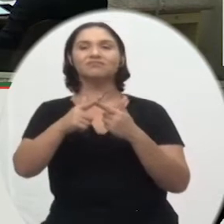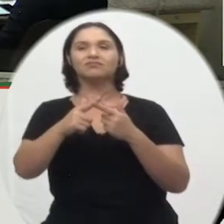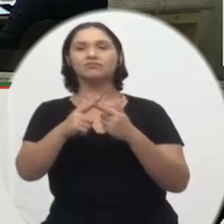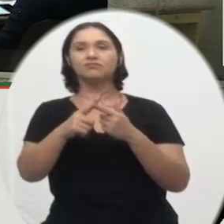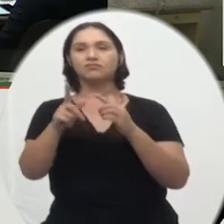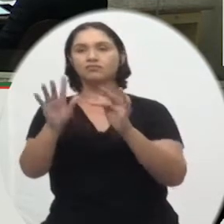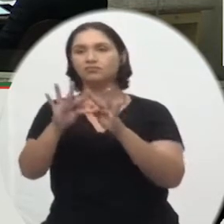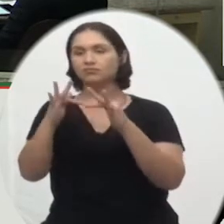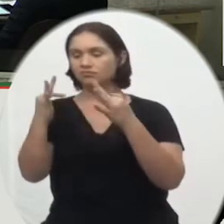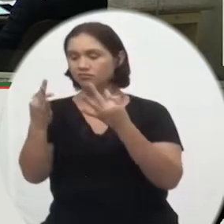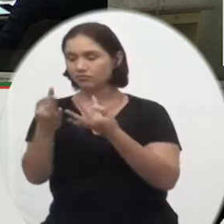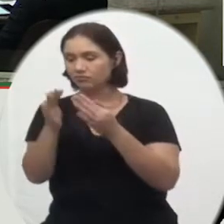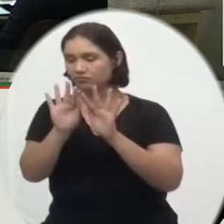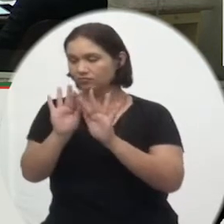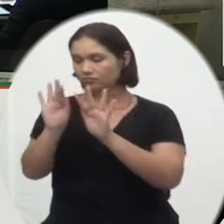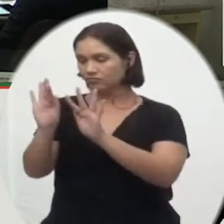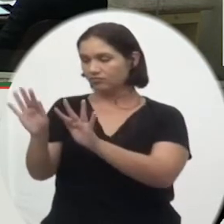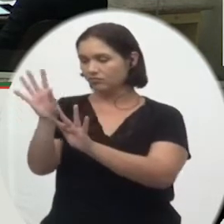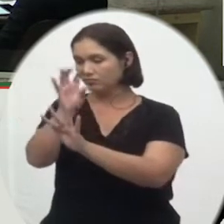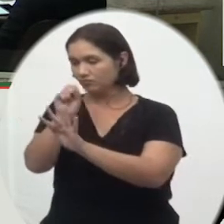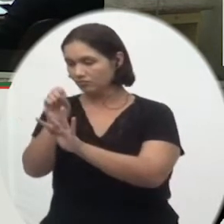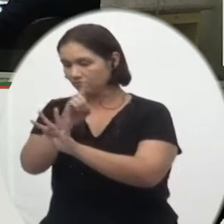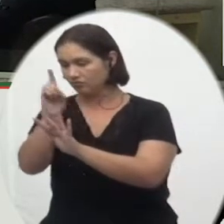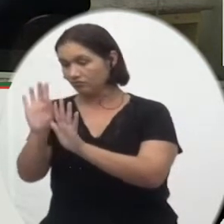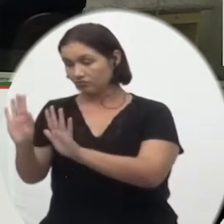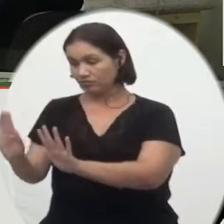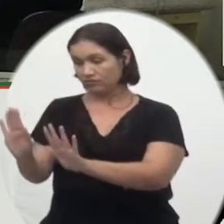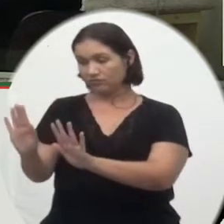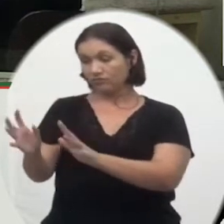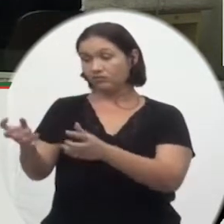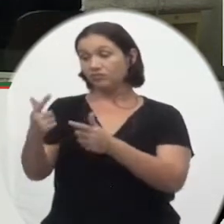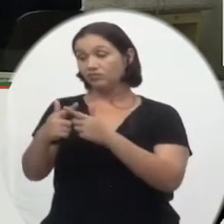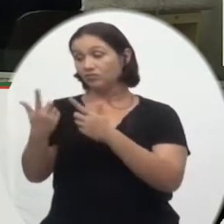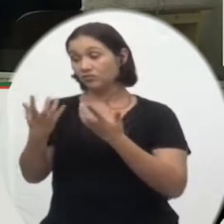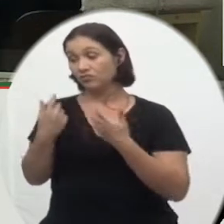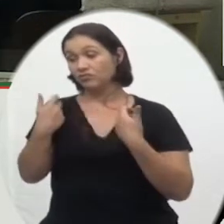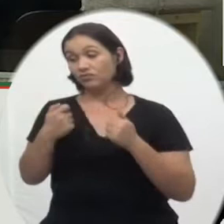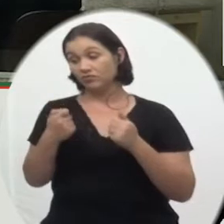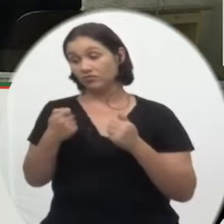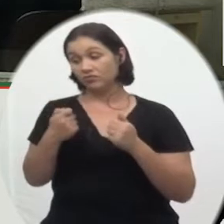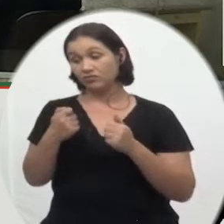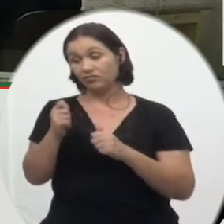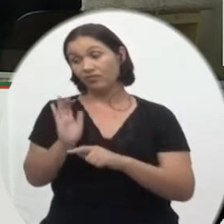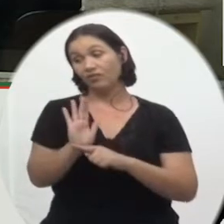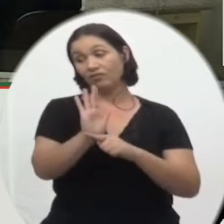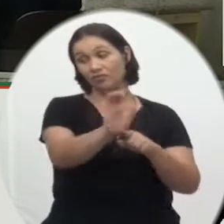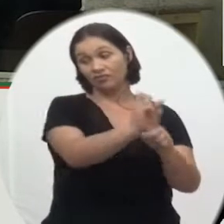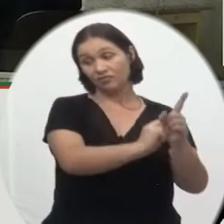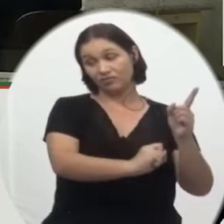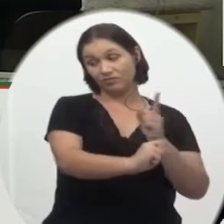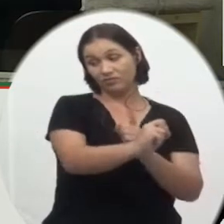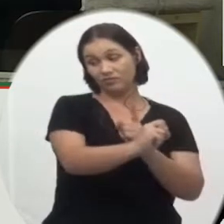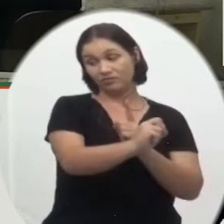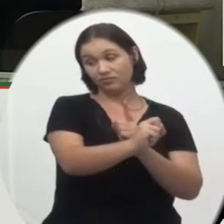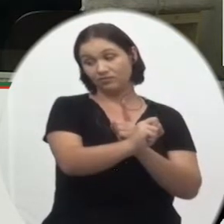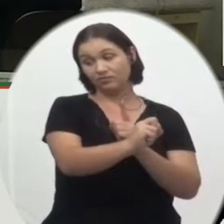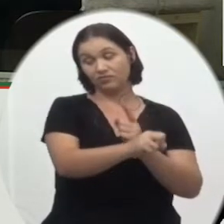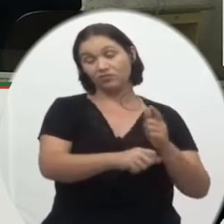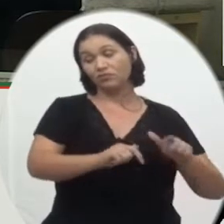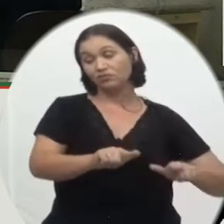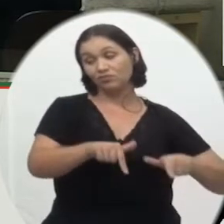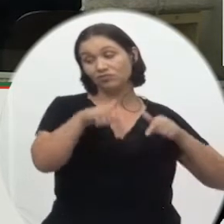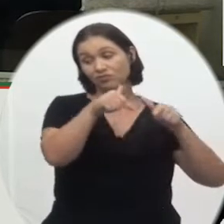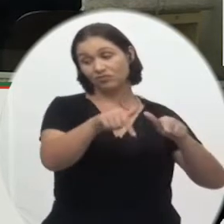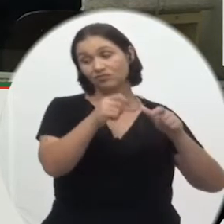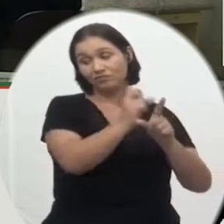de semana, nos dias de folga, para correr pela coletividade, para correr pela comunidade, não é para